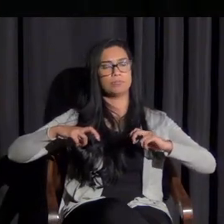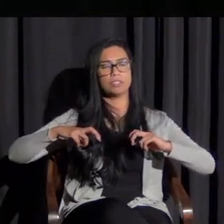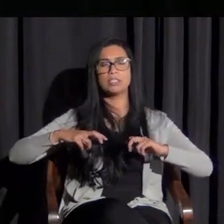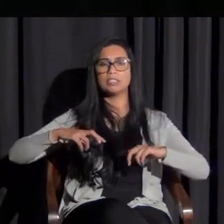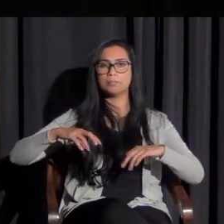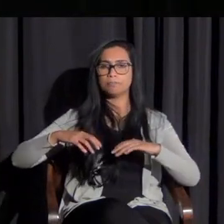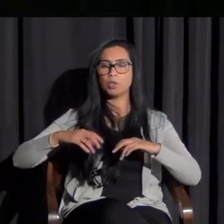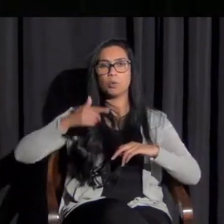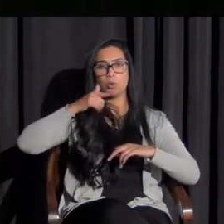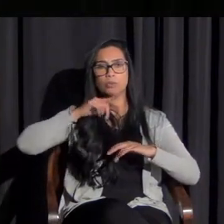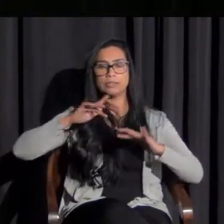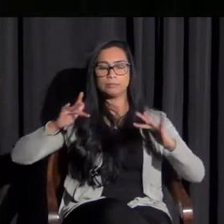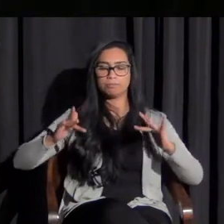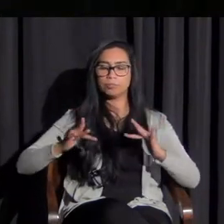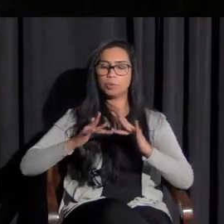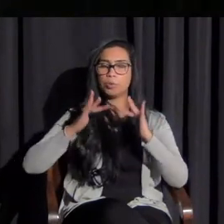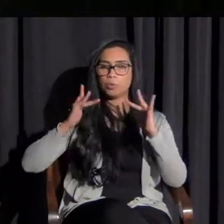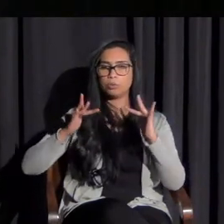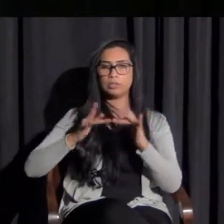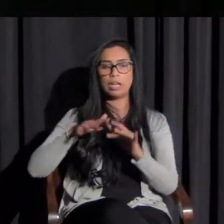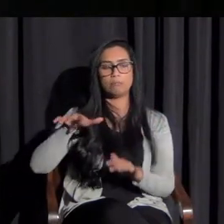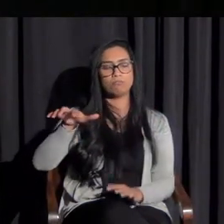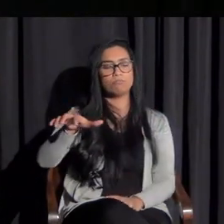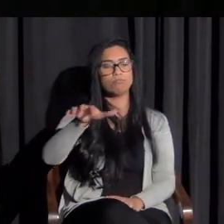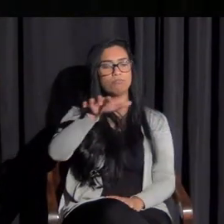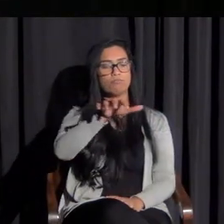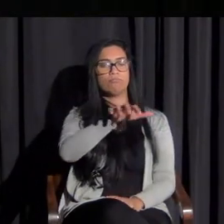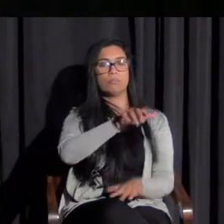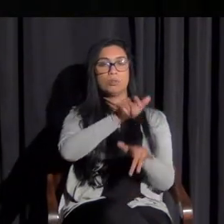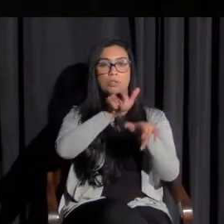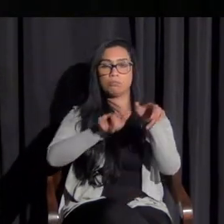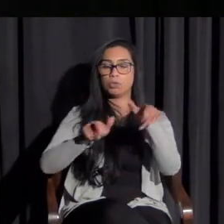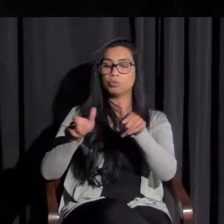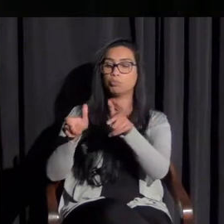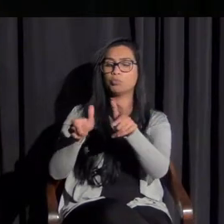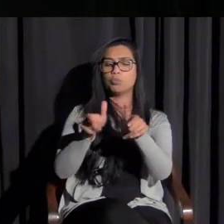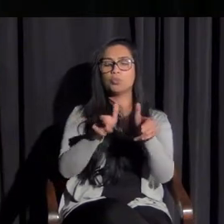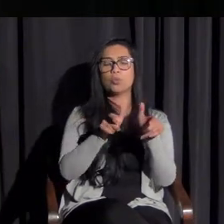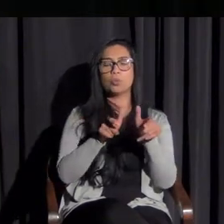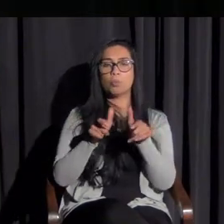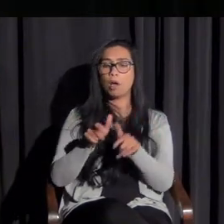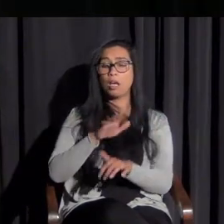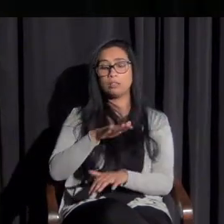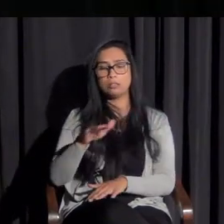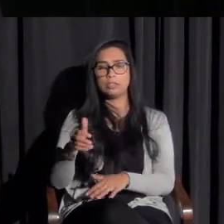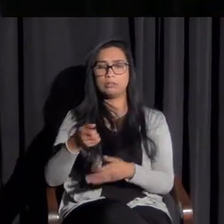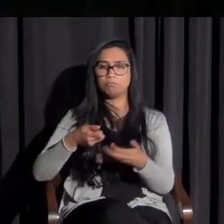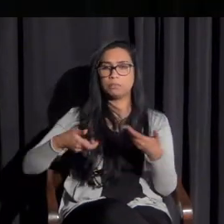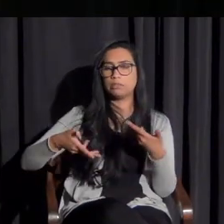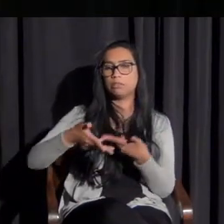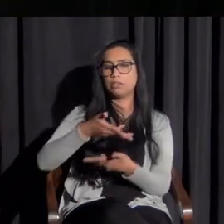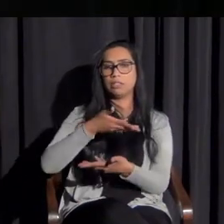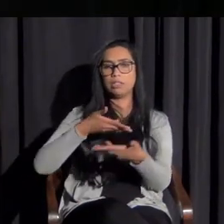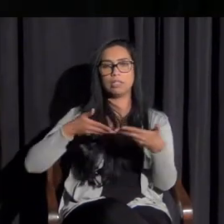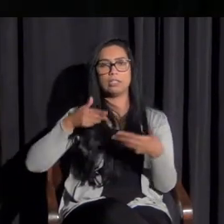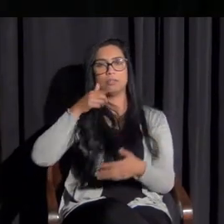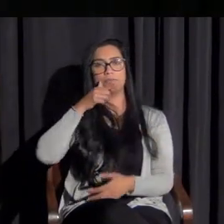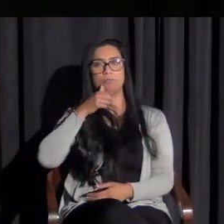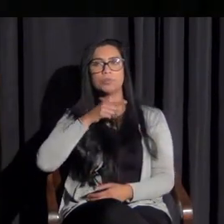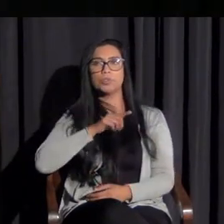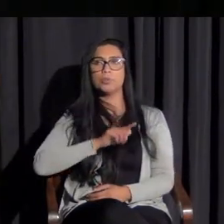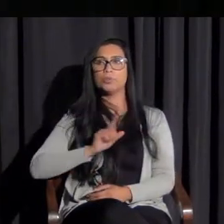uma aproximação com os ocupantes e as ocupantes, e me familiarizando e me tornando